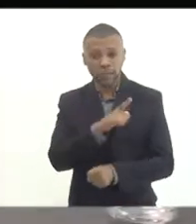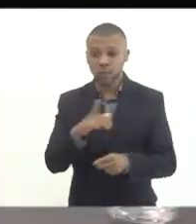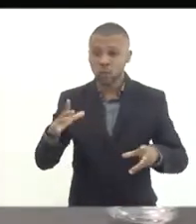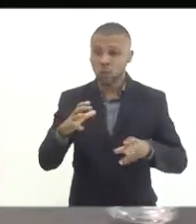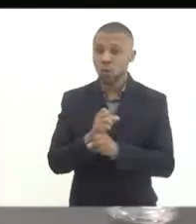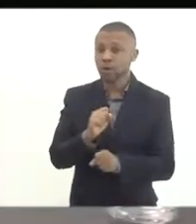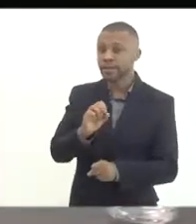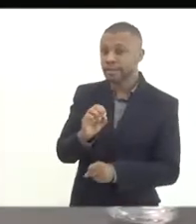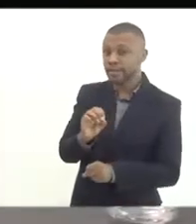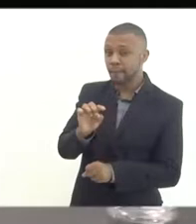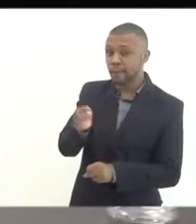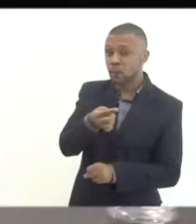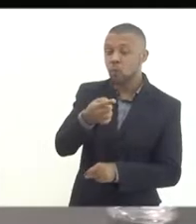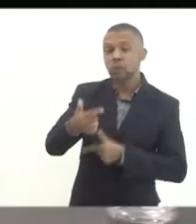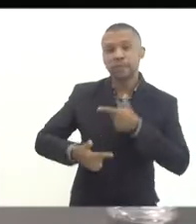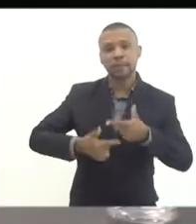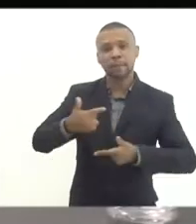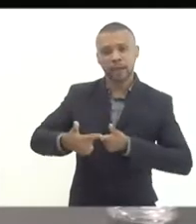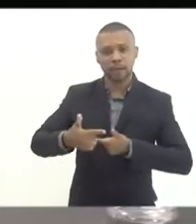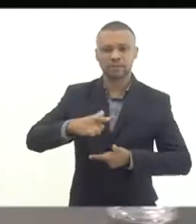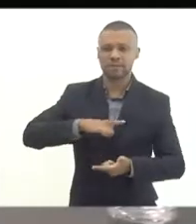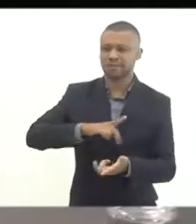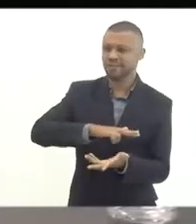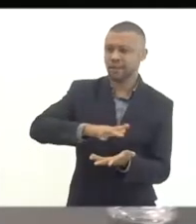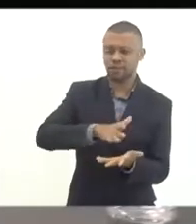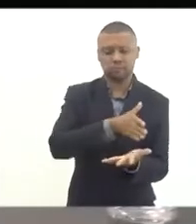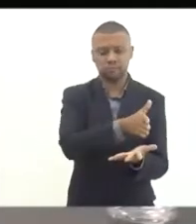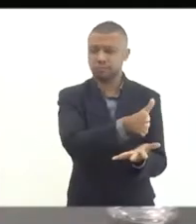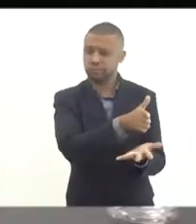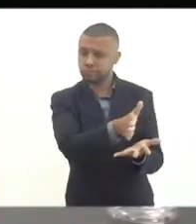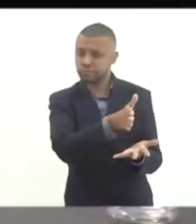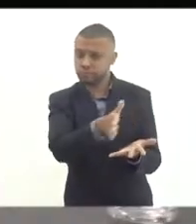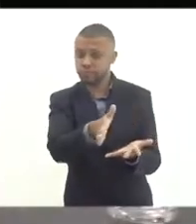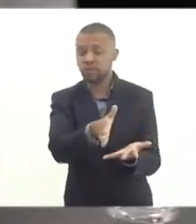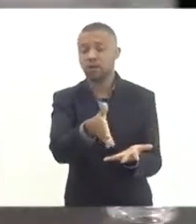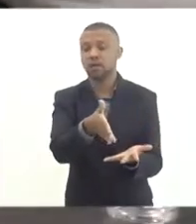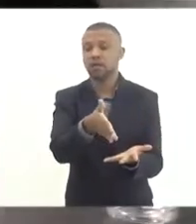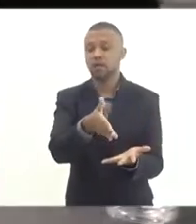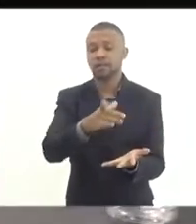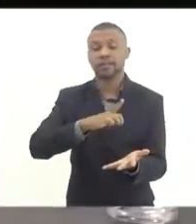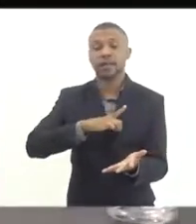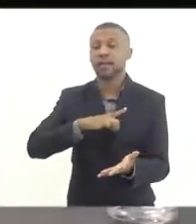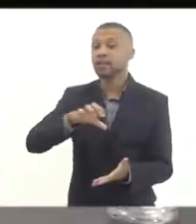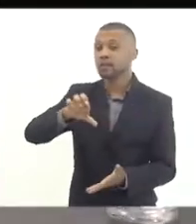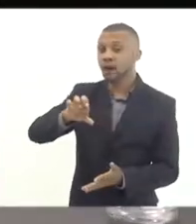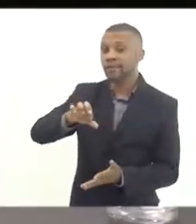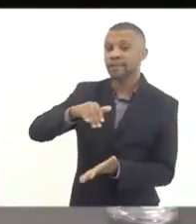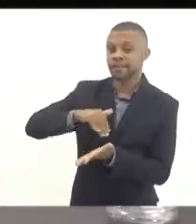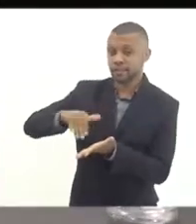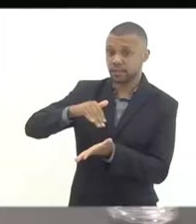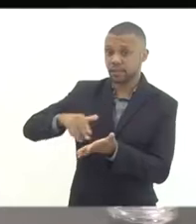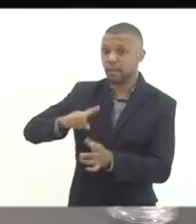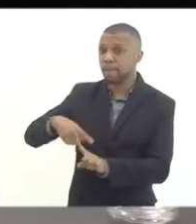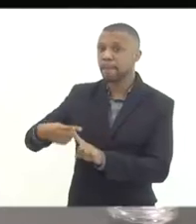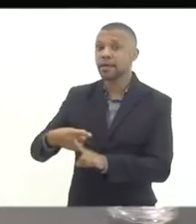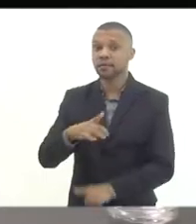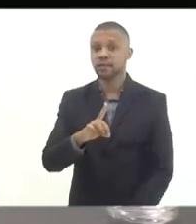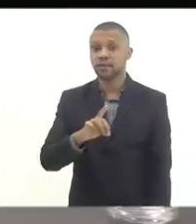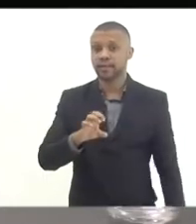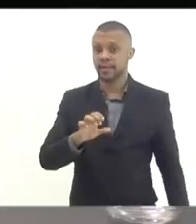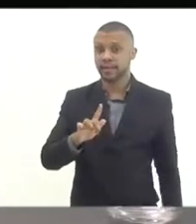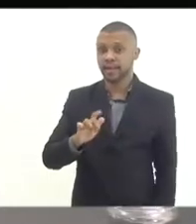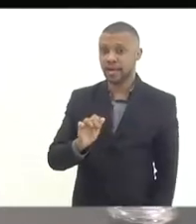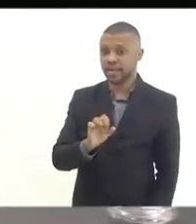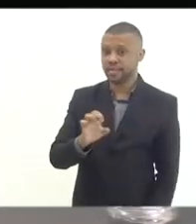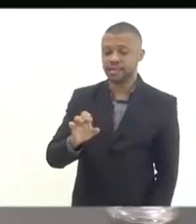como eu já falei envolvendo nove secretaria mpç3 mais o degase que a